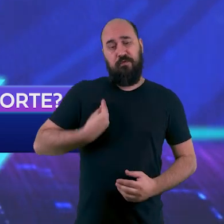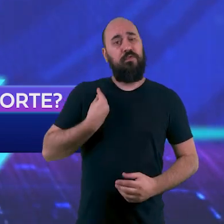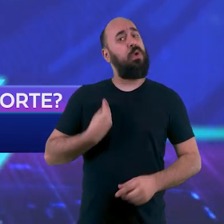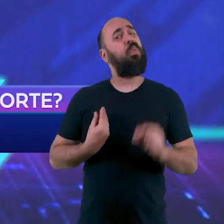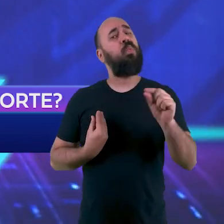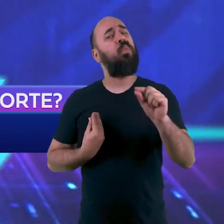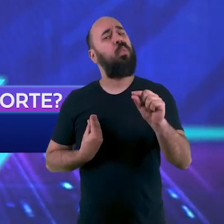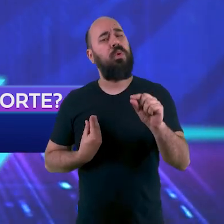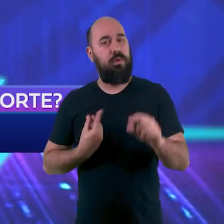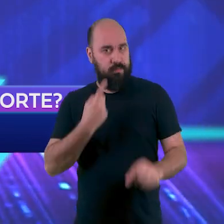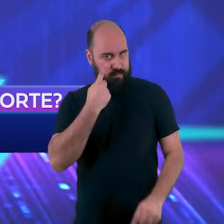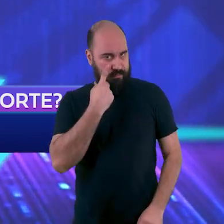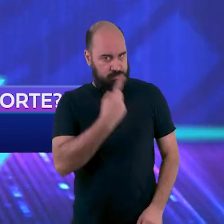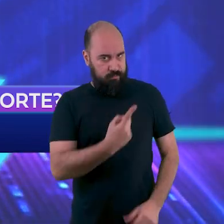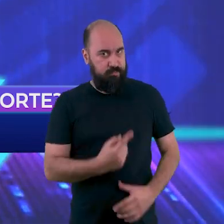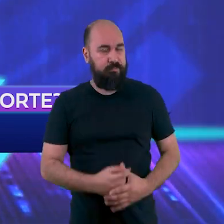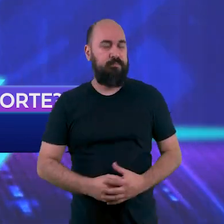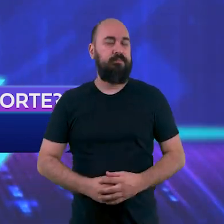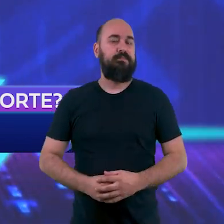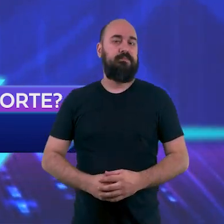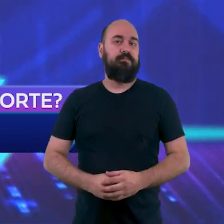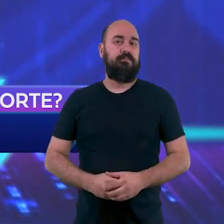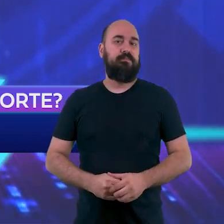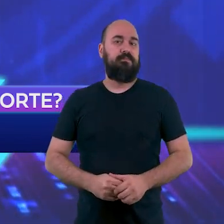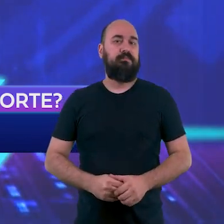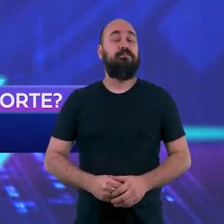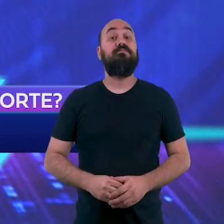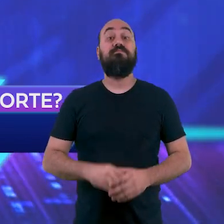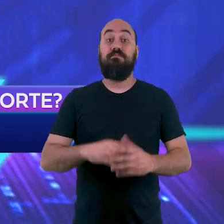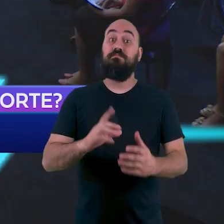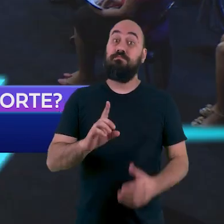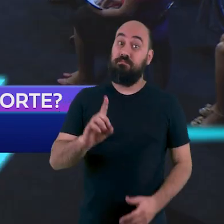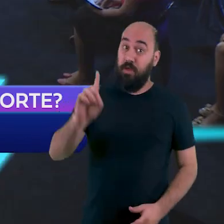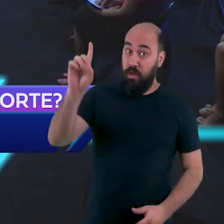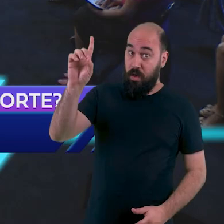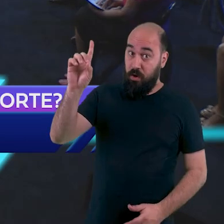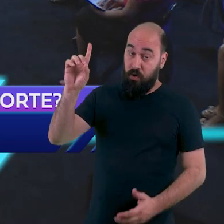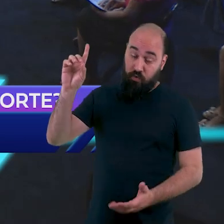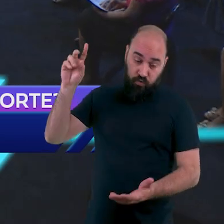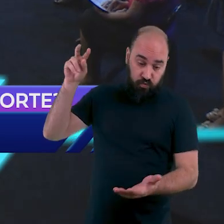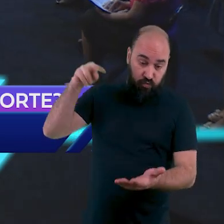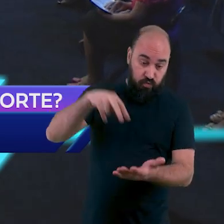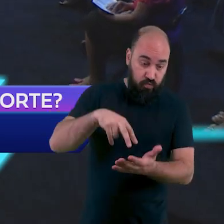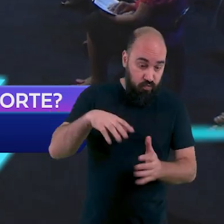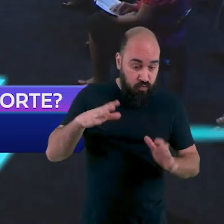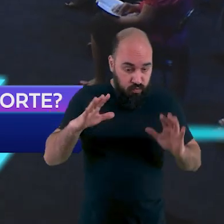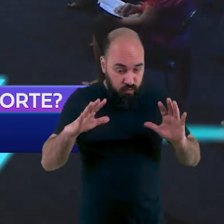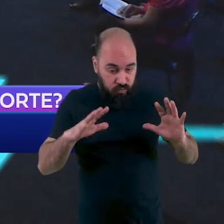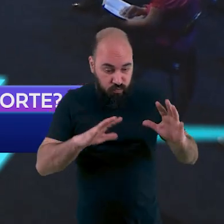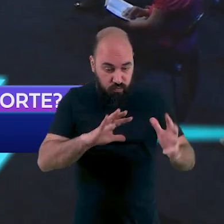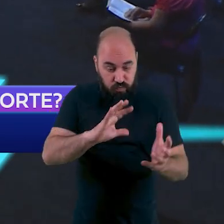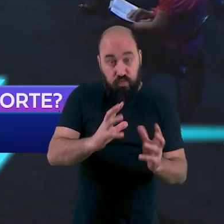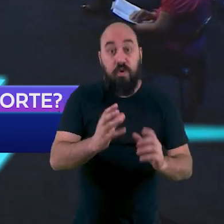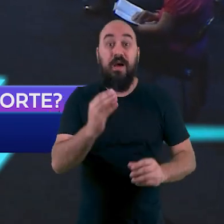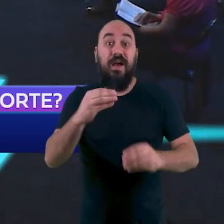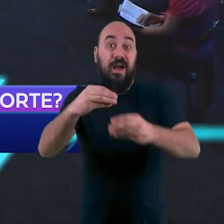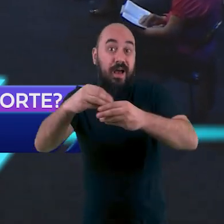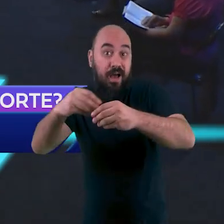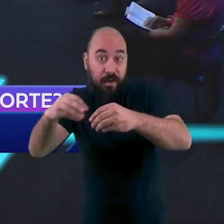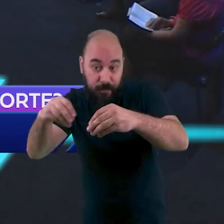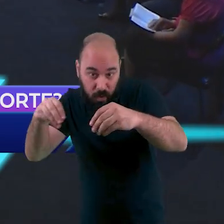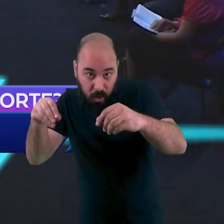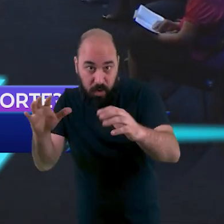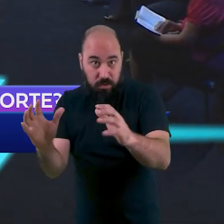Diz assim a Bíblia: Então formou o Senhor Deus ao homem do pó da